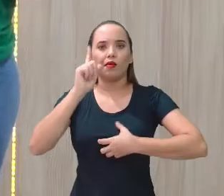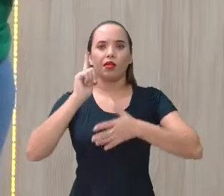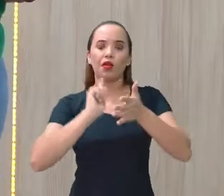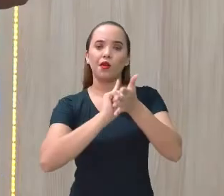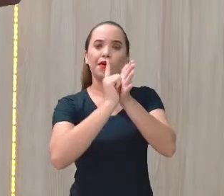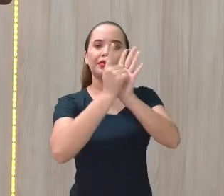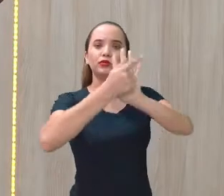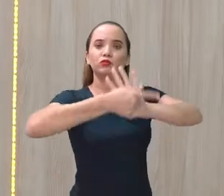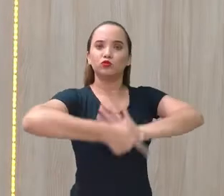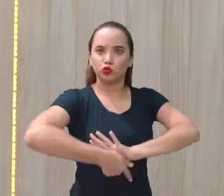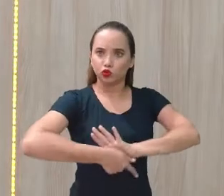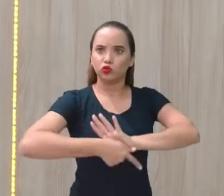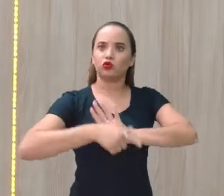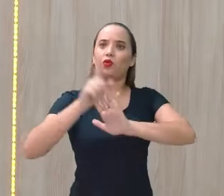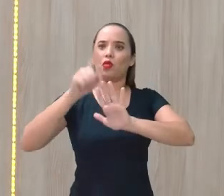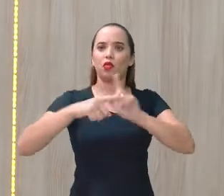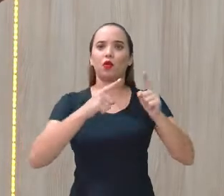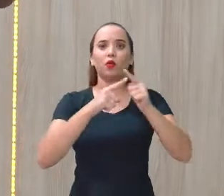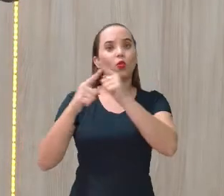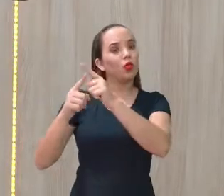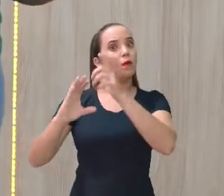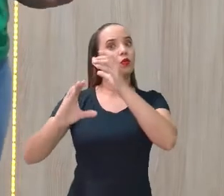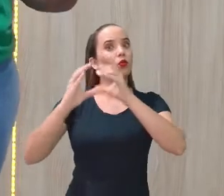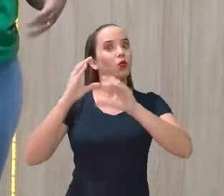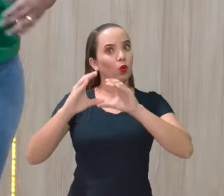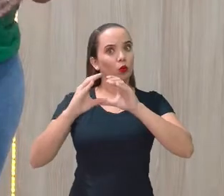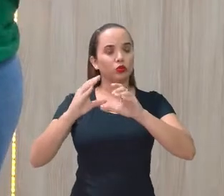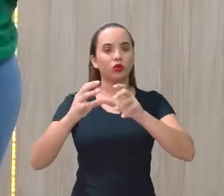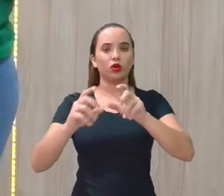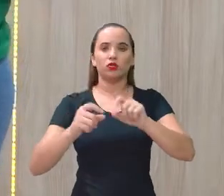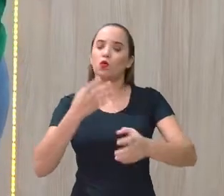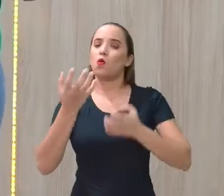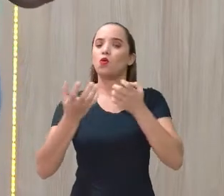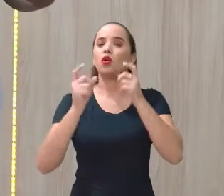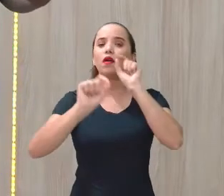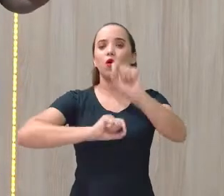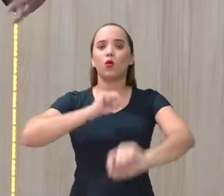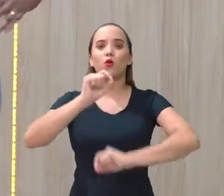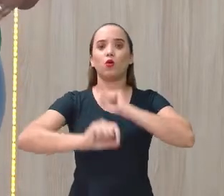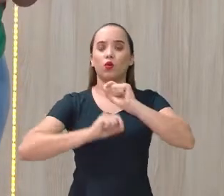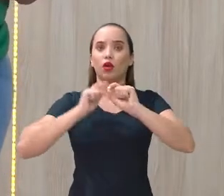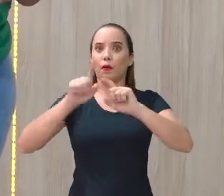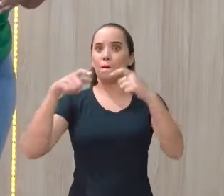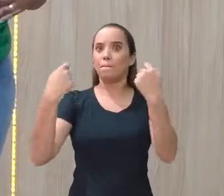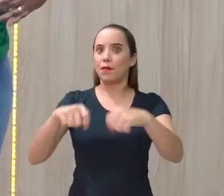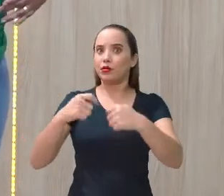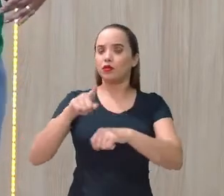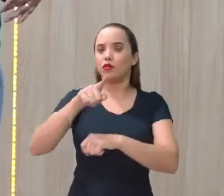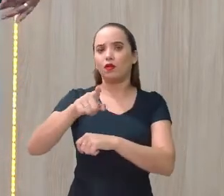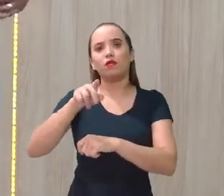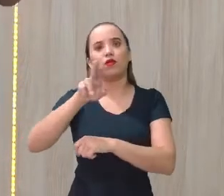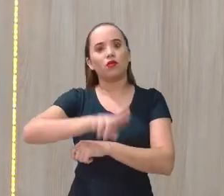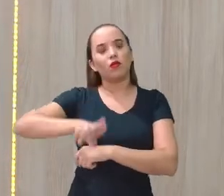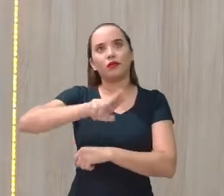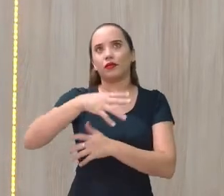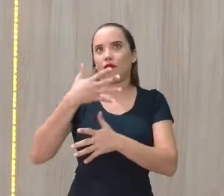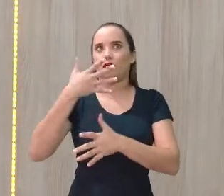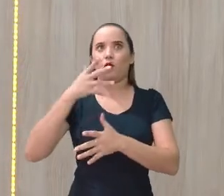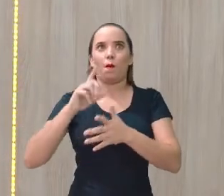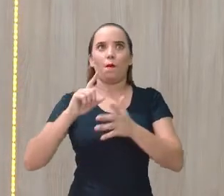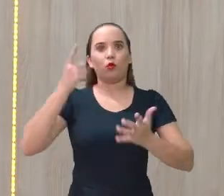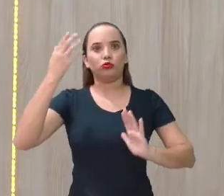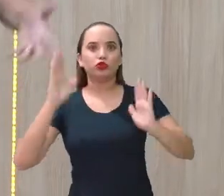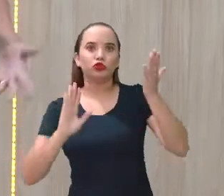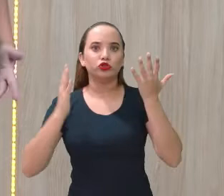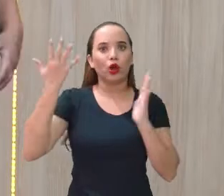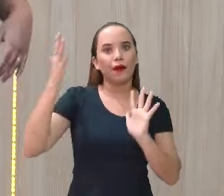Uma situação comunicativa que requer de você outras questões como gestos, como